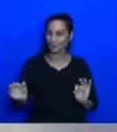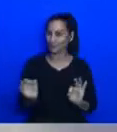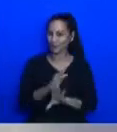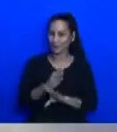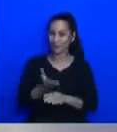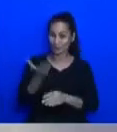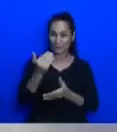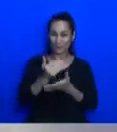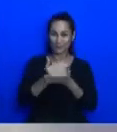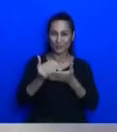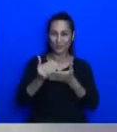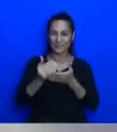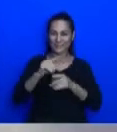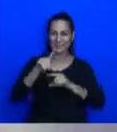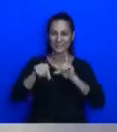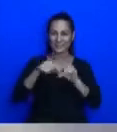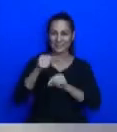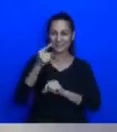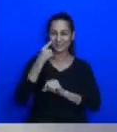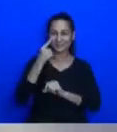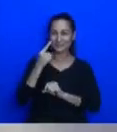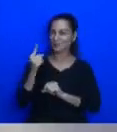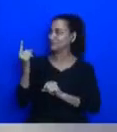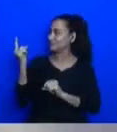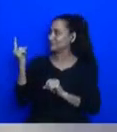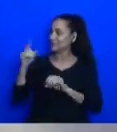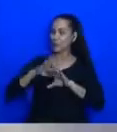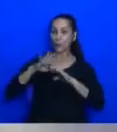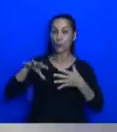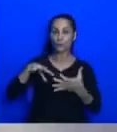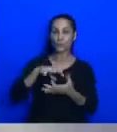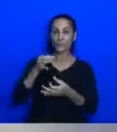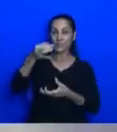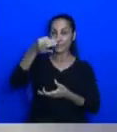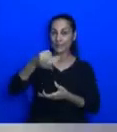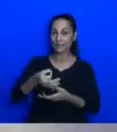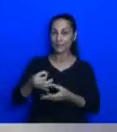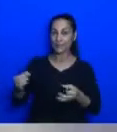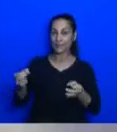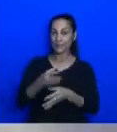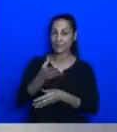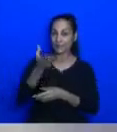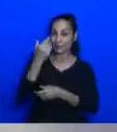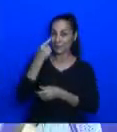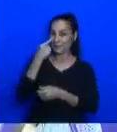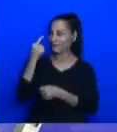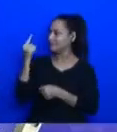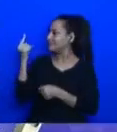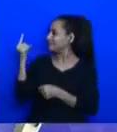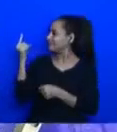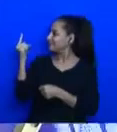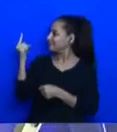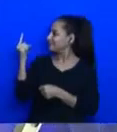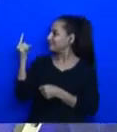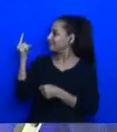aqui. Vamos ao sorteio. Nosso globo número 2 já está preparado. Bolas